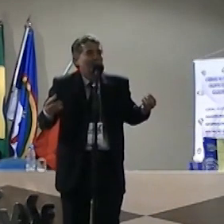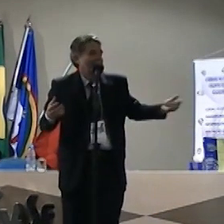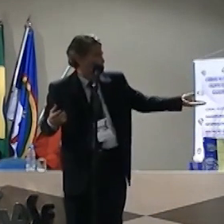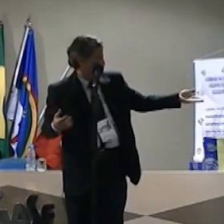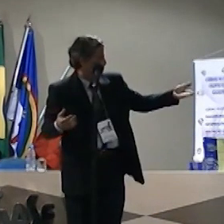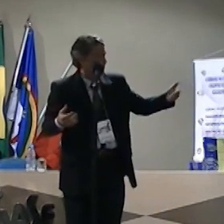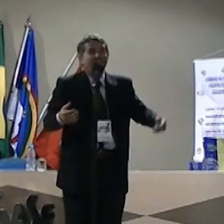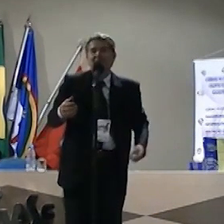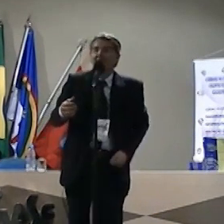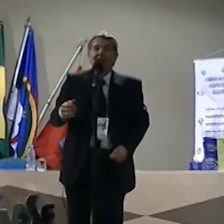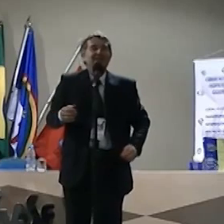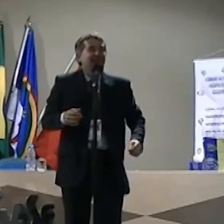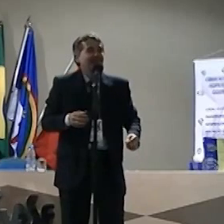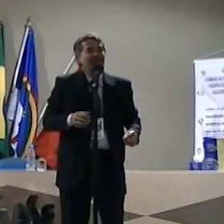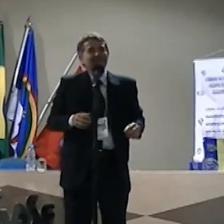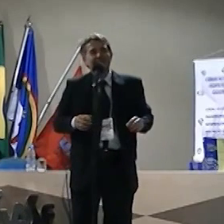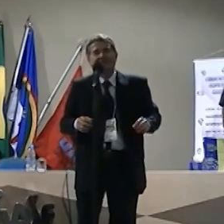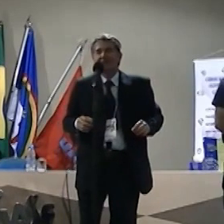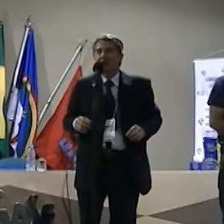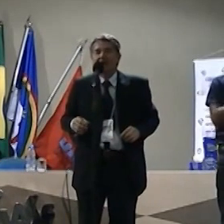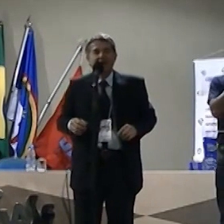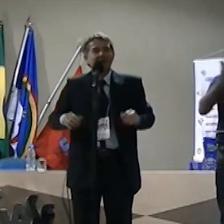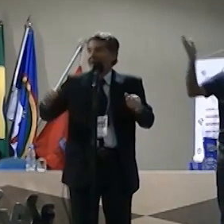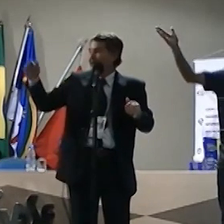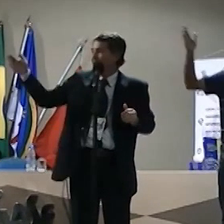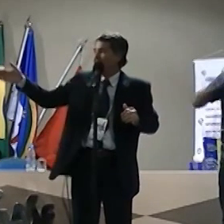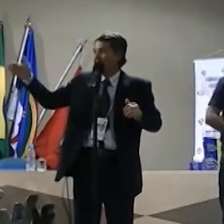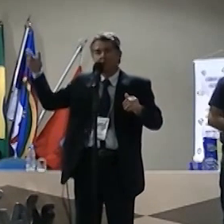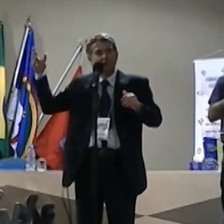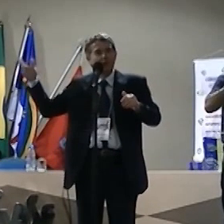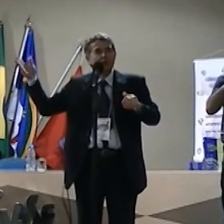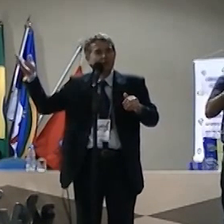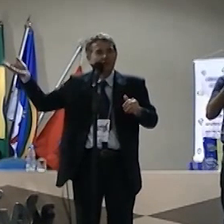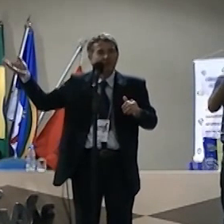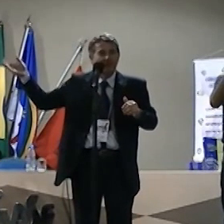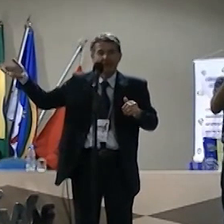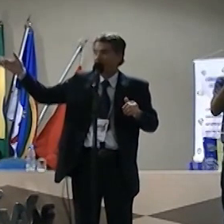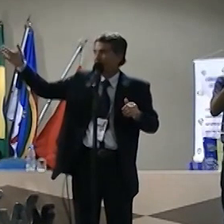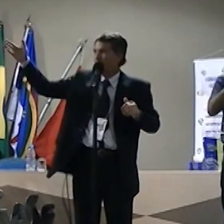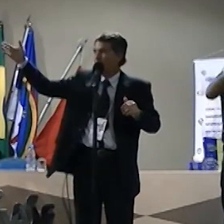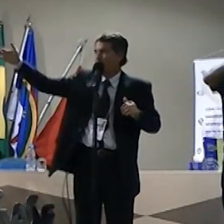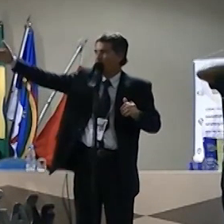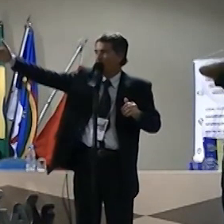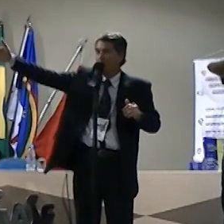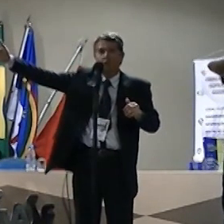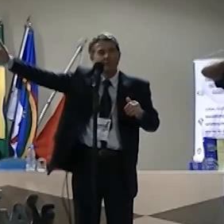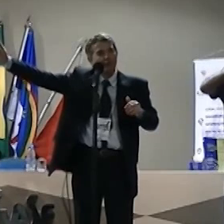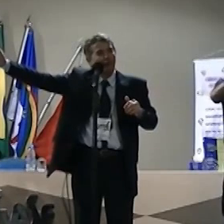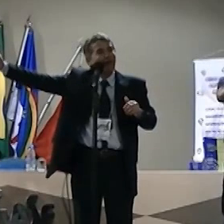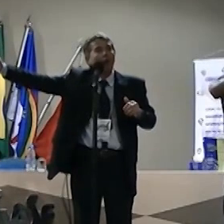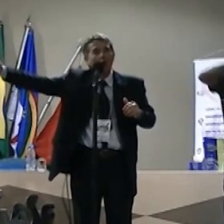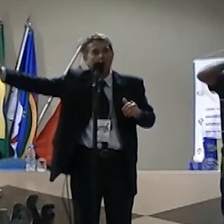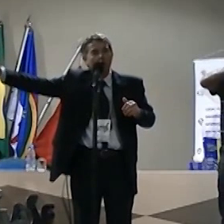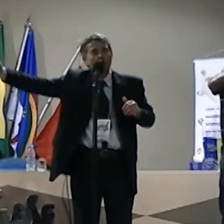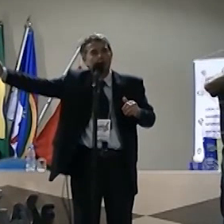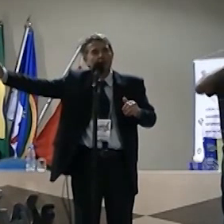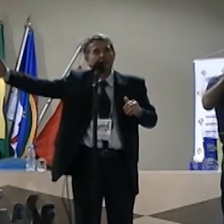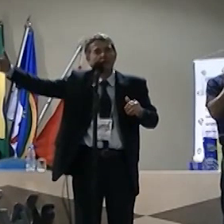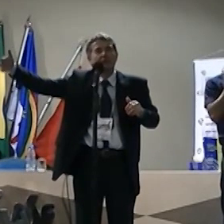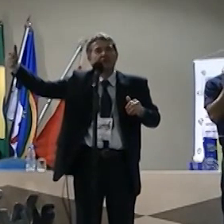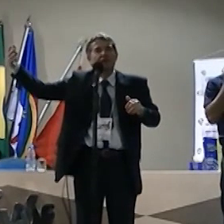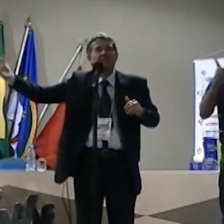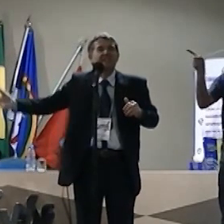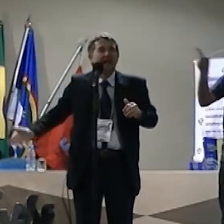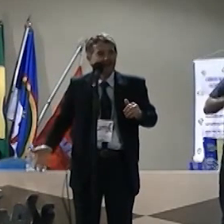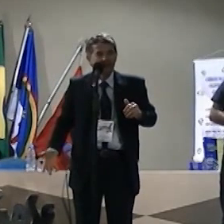Então, o programa Ciranda Auditiva está por aí, trabalhando com, justamente com a logo construída